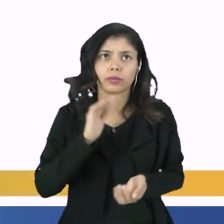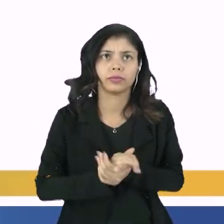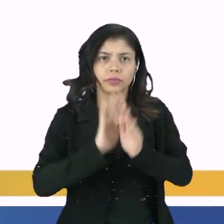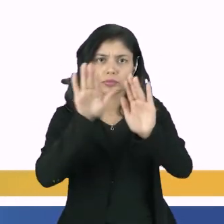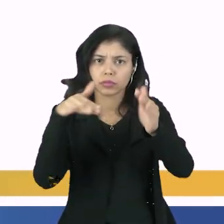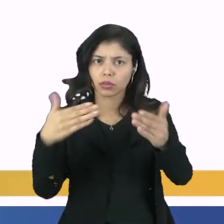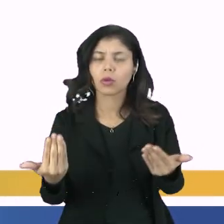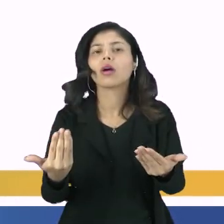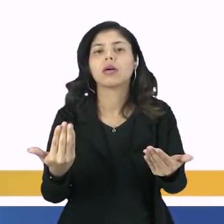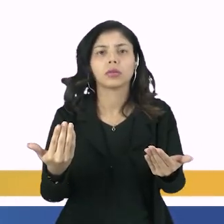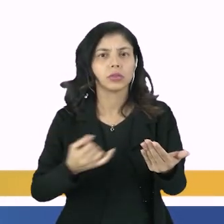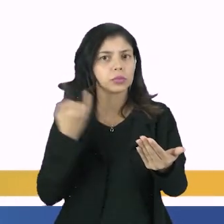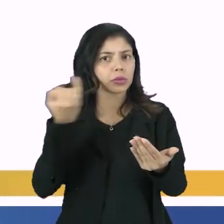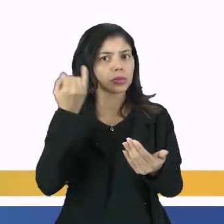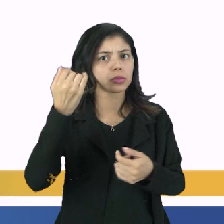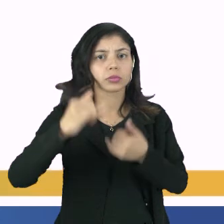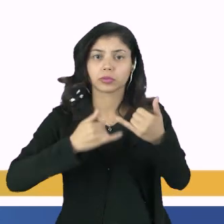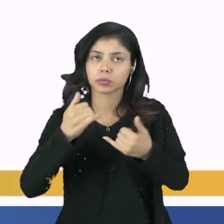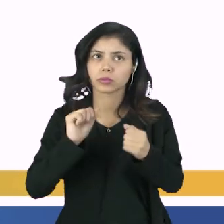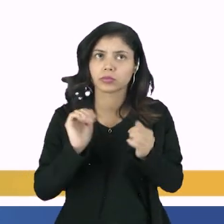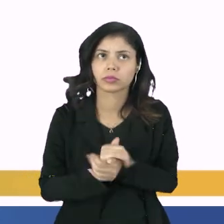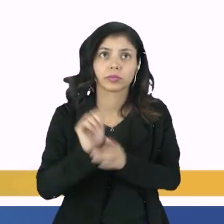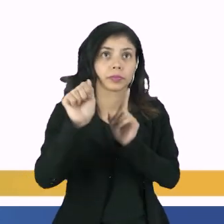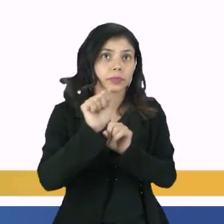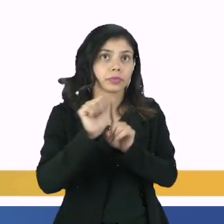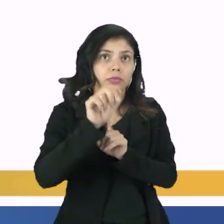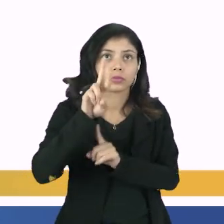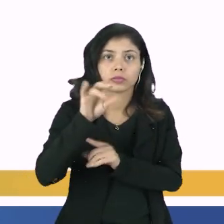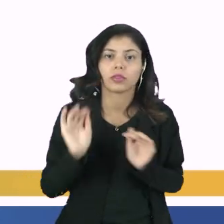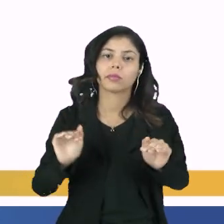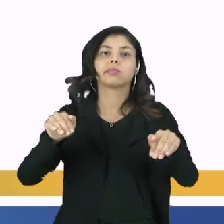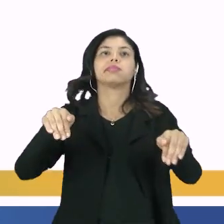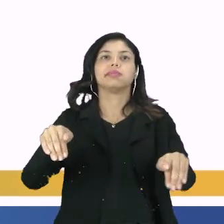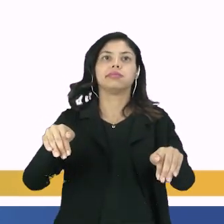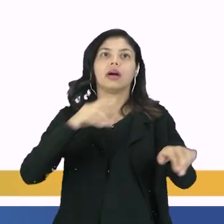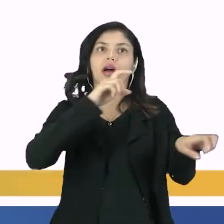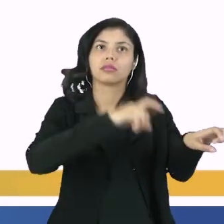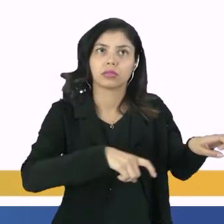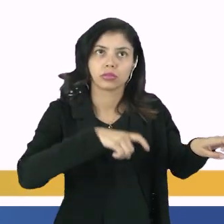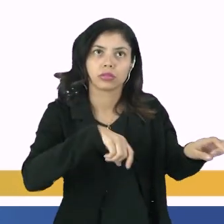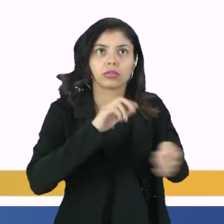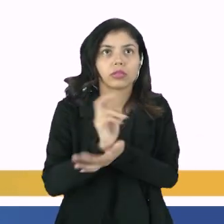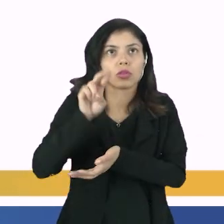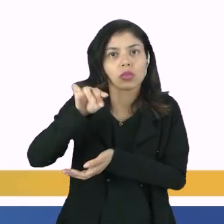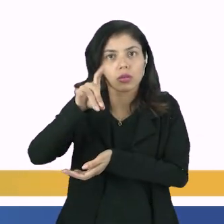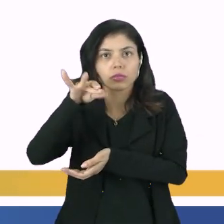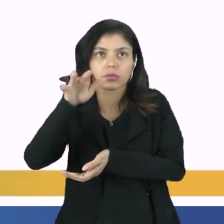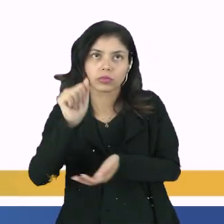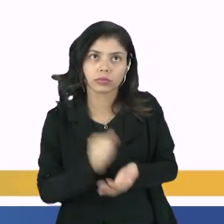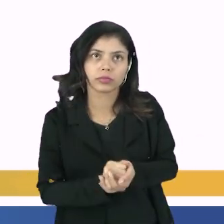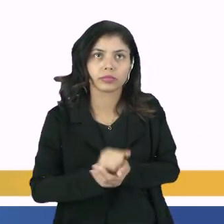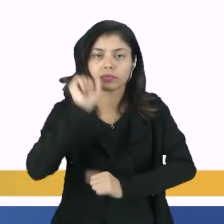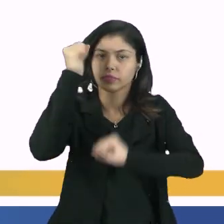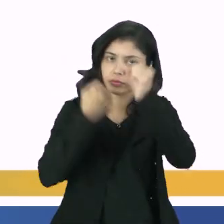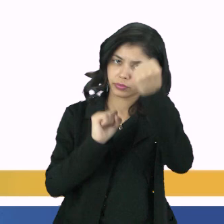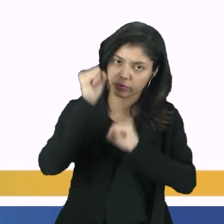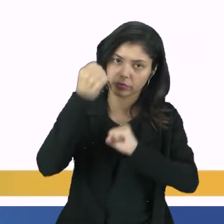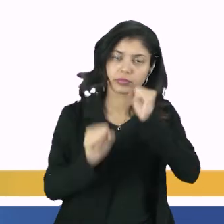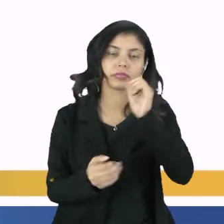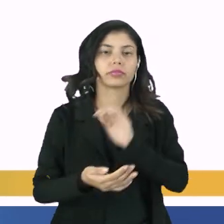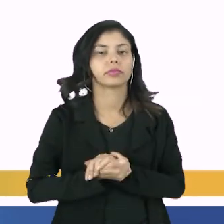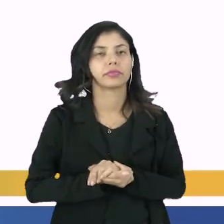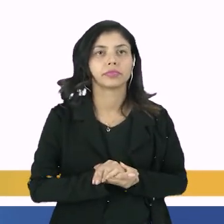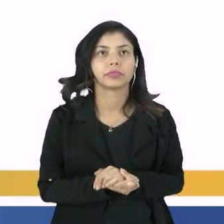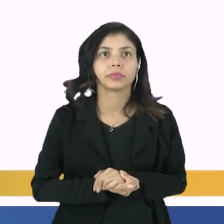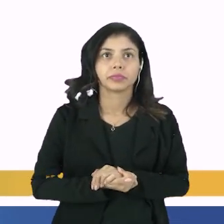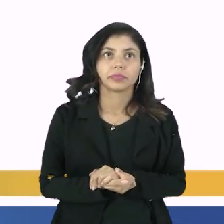qual que foi essa principal mudança? Letra A, o sedentarismo, B, a agricultura, C, o nomadismo ou